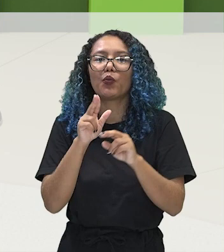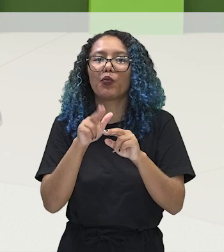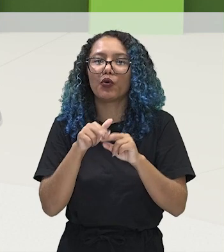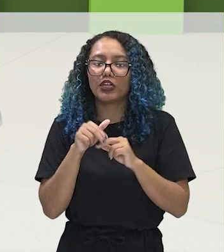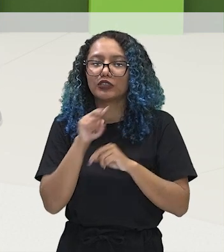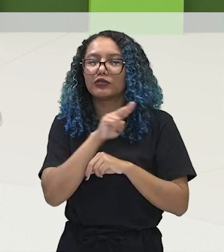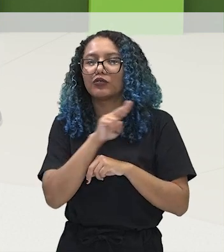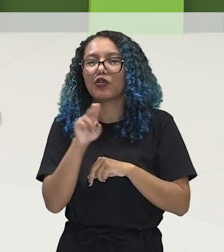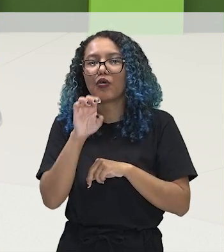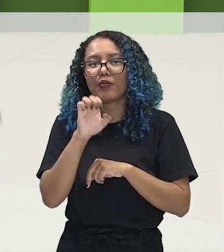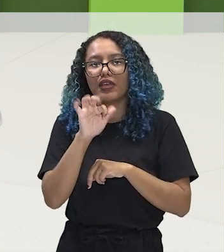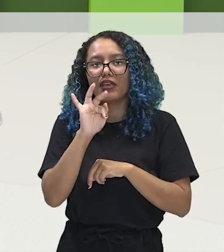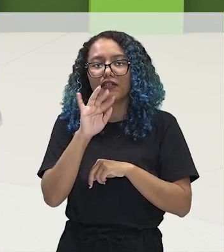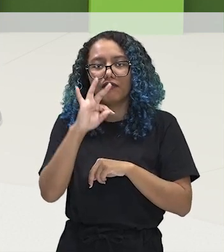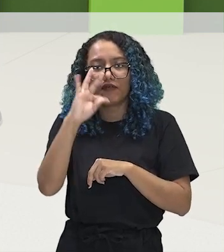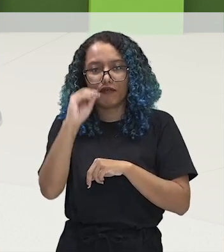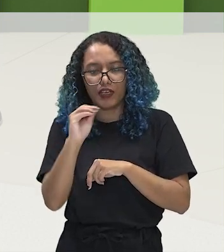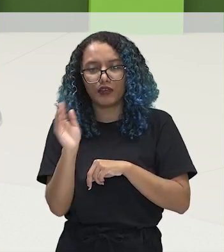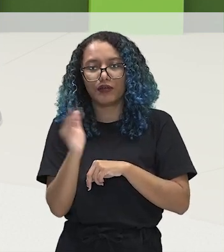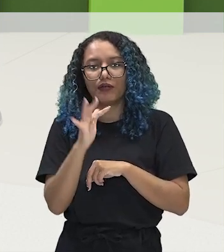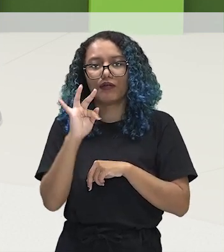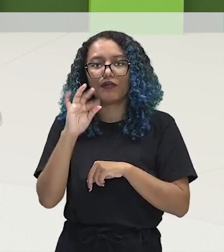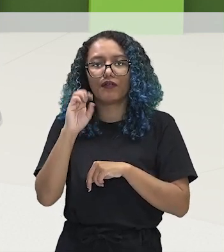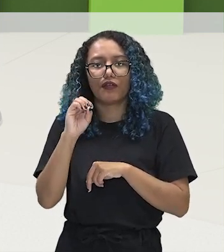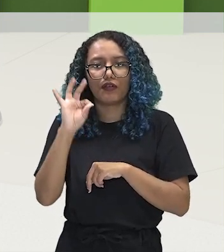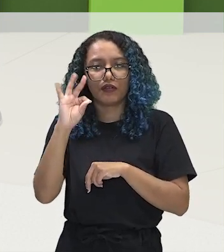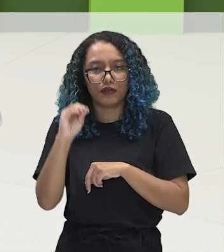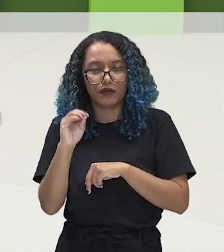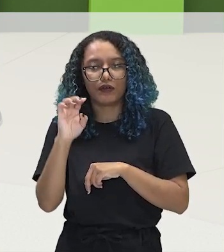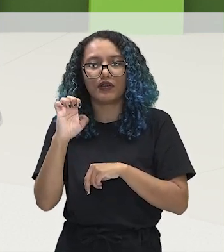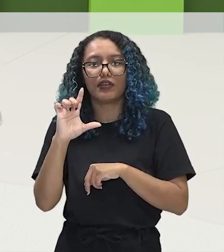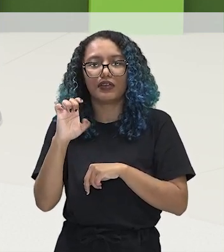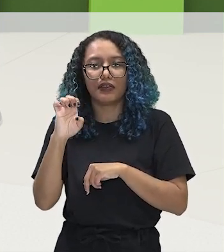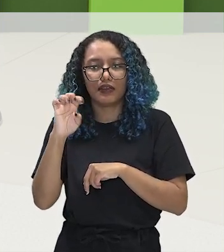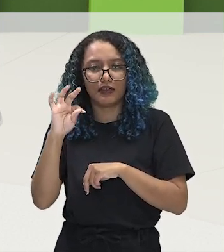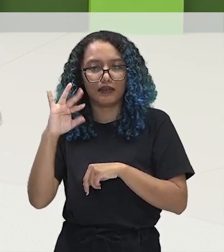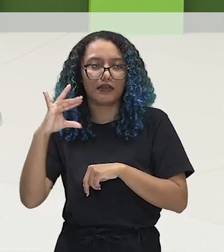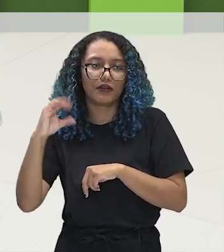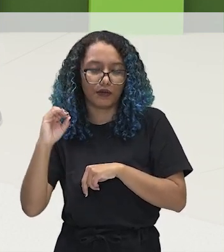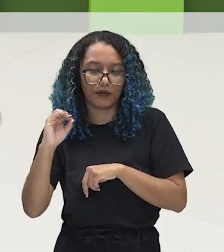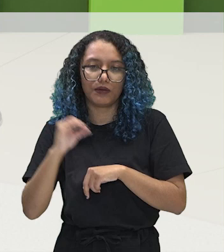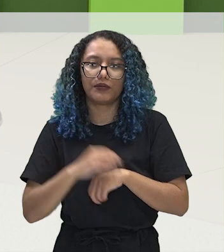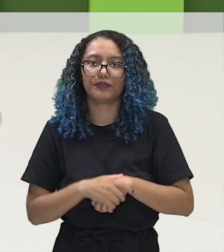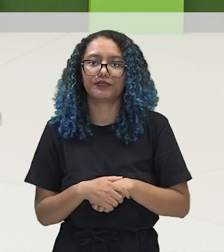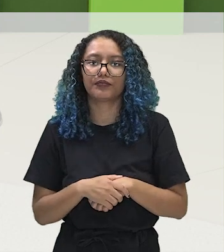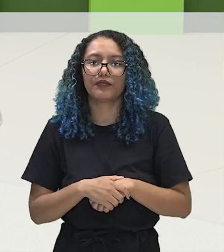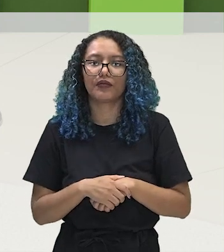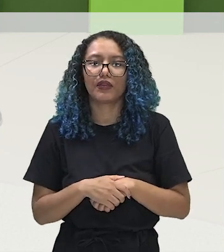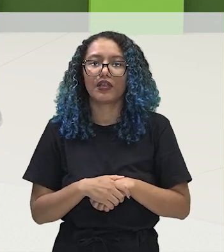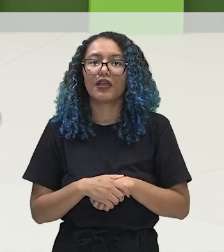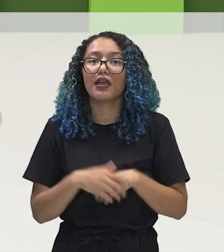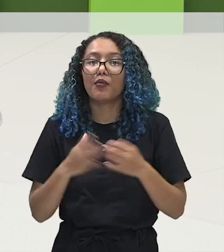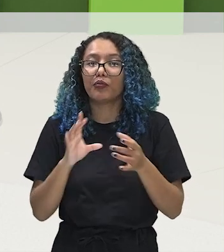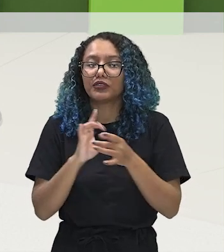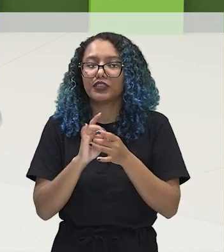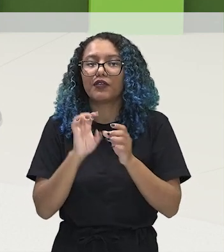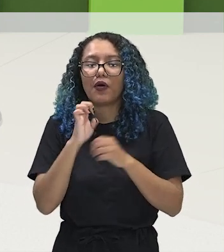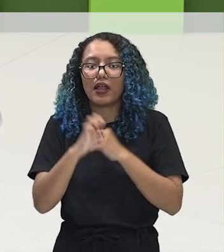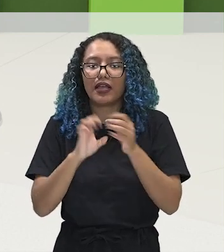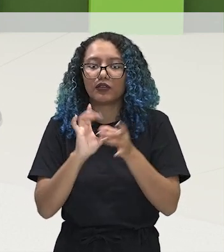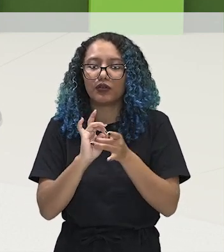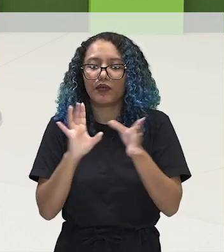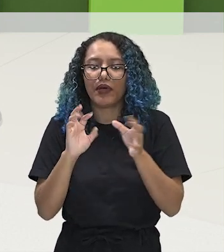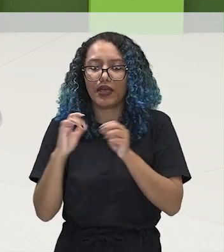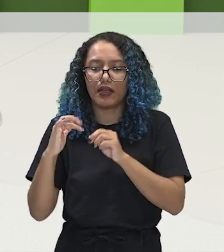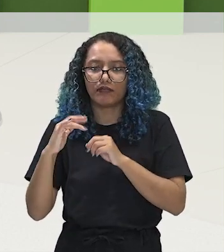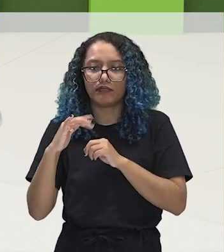efeito fotoelétrico. É quando os fótons acabam arrancando elétrons de